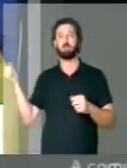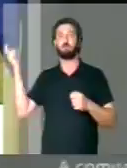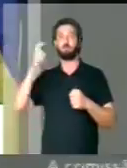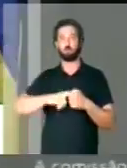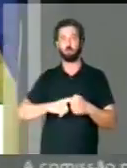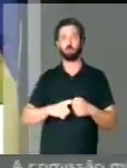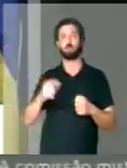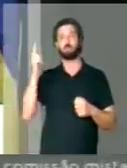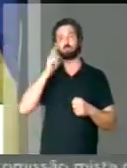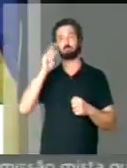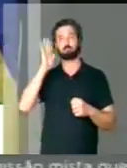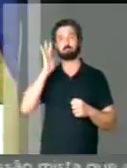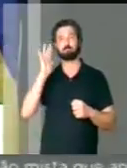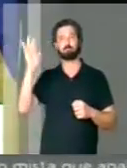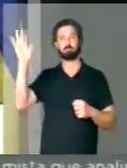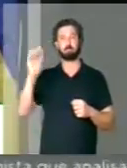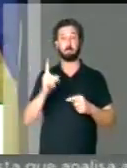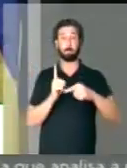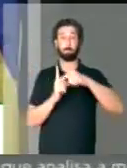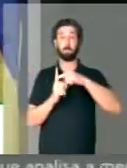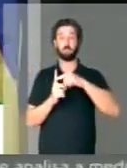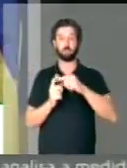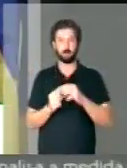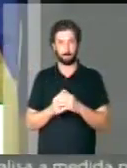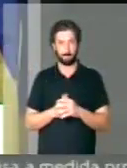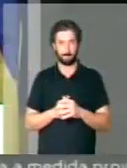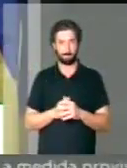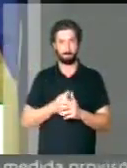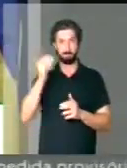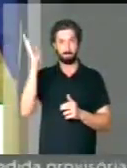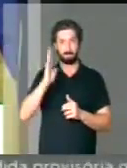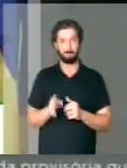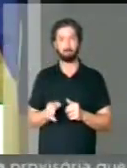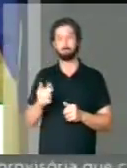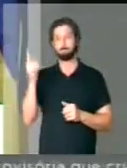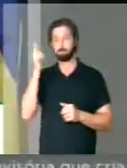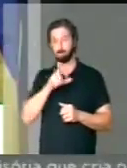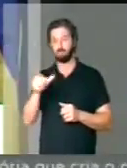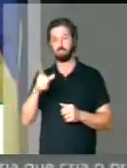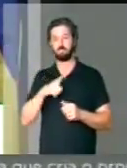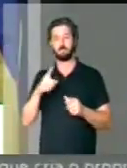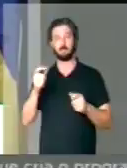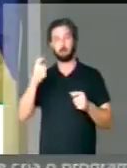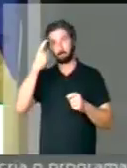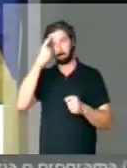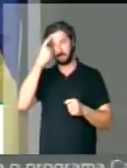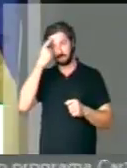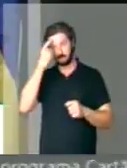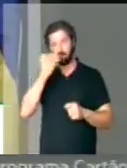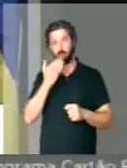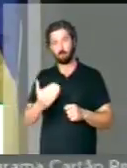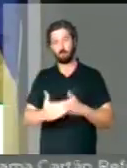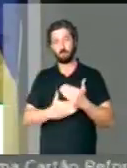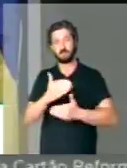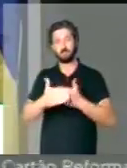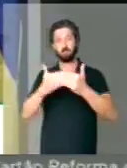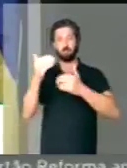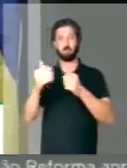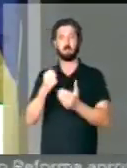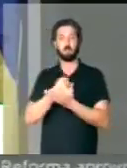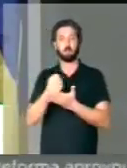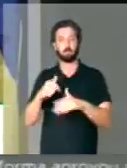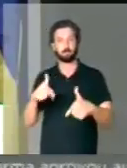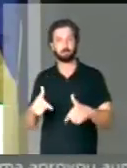a ter uma perspectiva positiva, o Brasil voltou a poder pensar em crescer, a